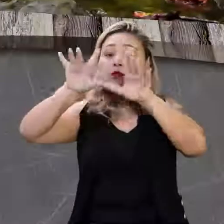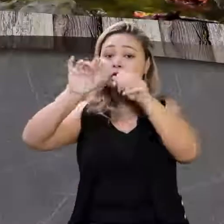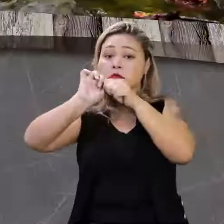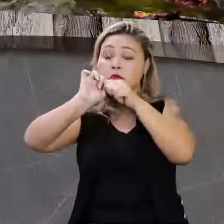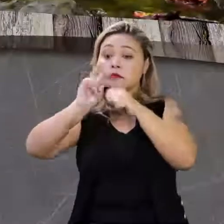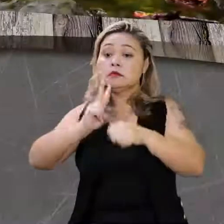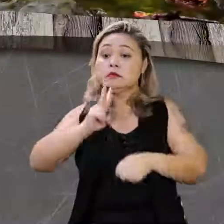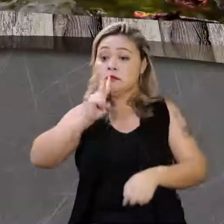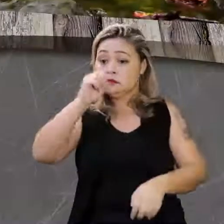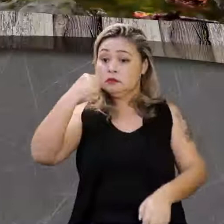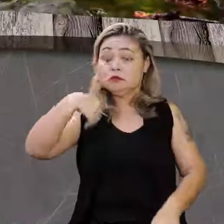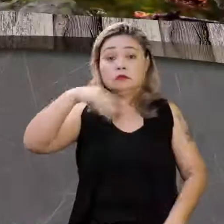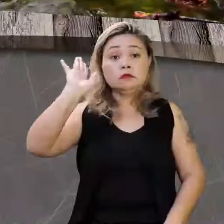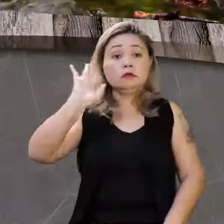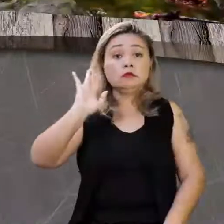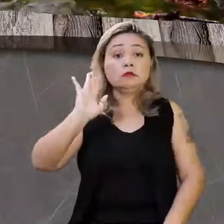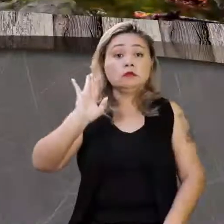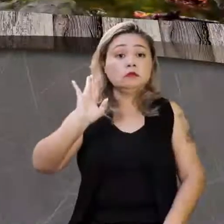ficou acentuado,